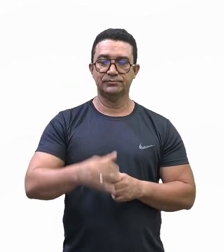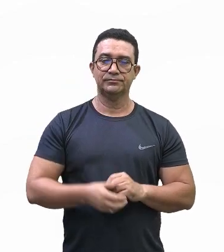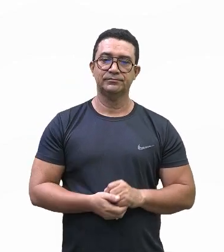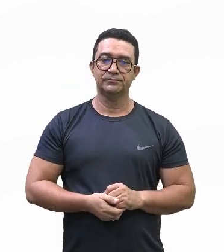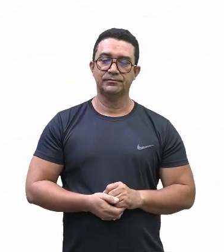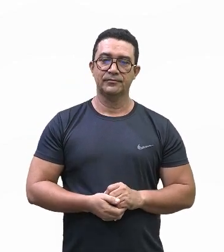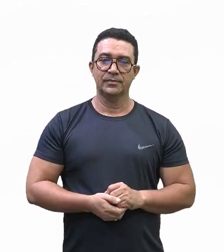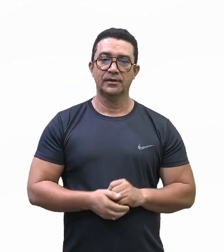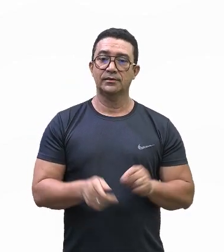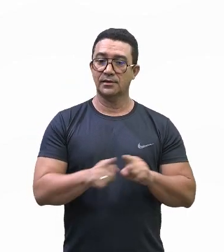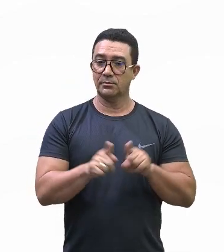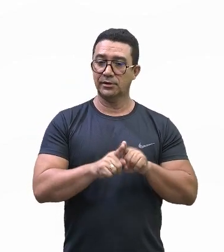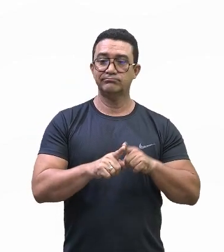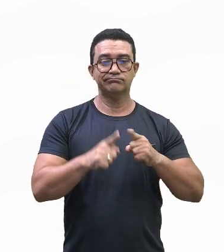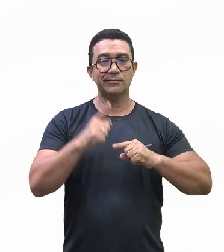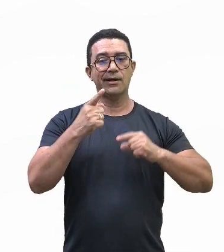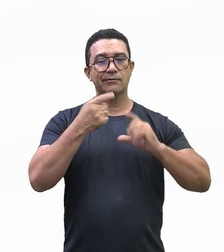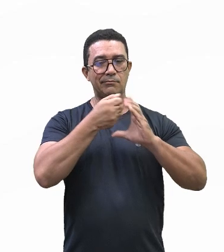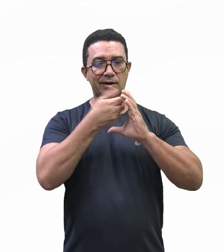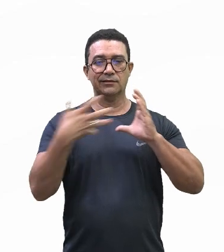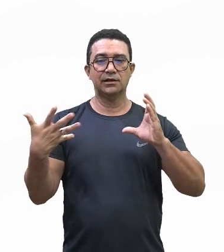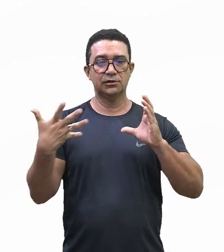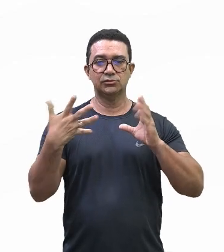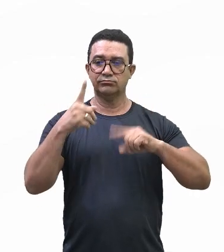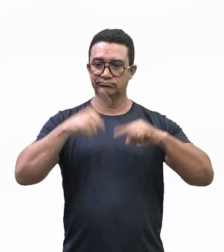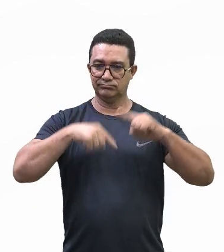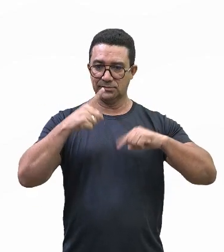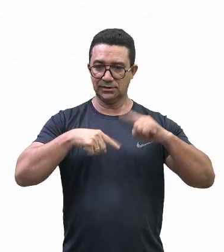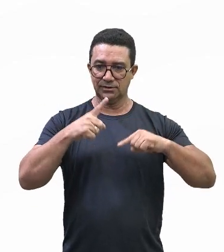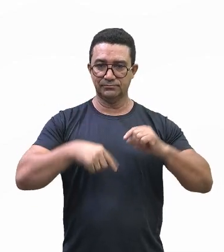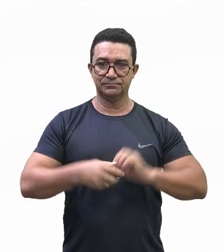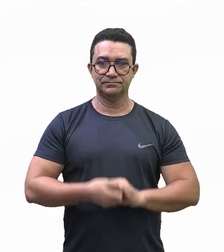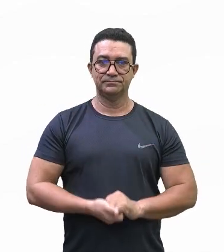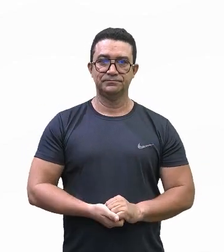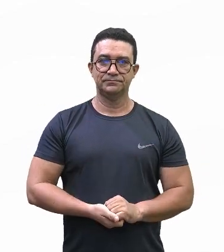energia elétrica, além das propriedades dos materiais.